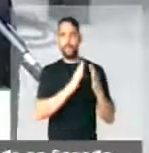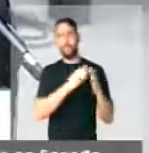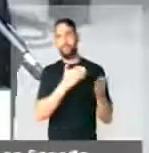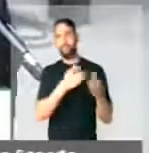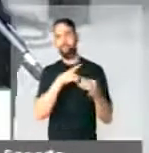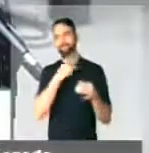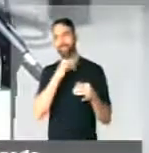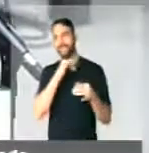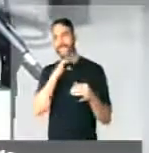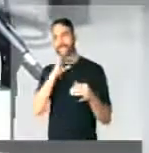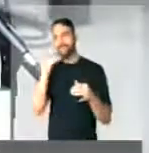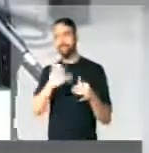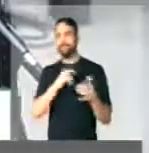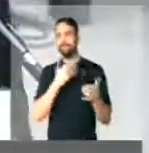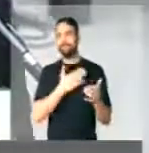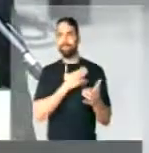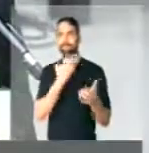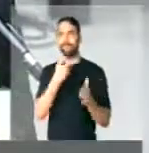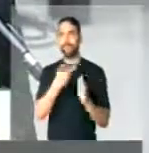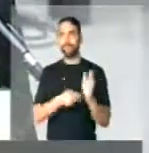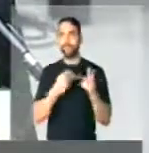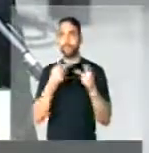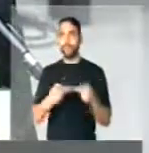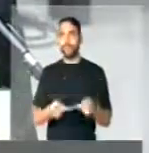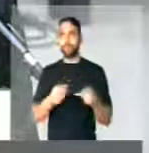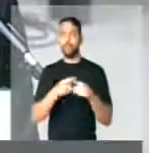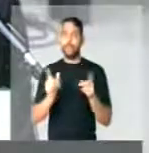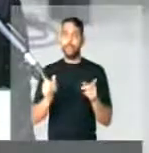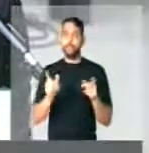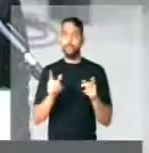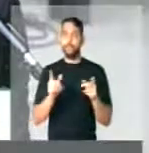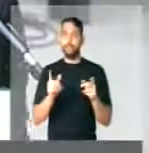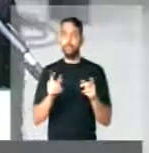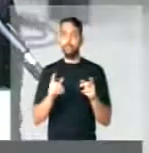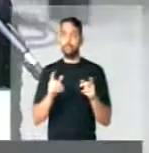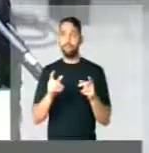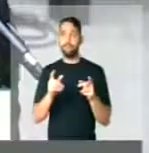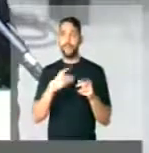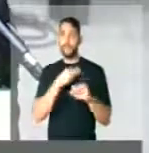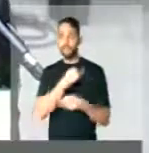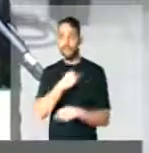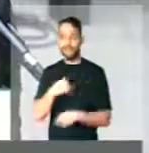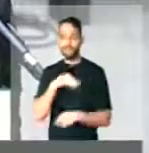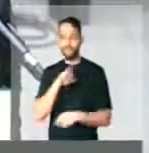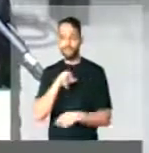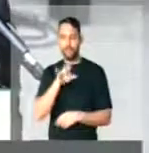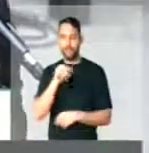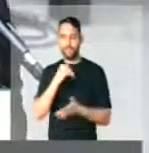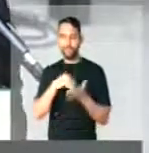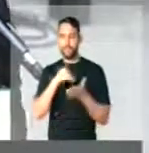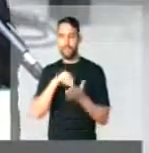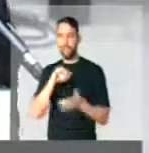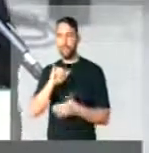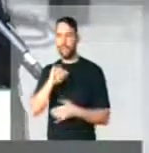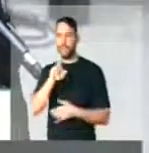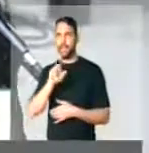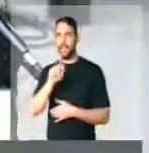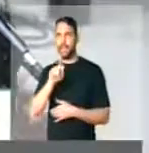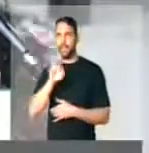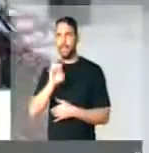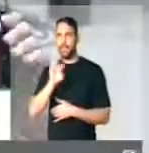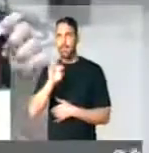aí inviabiliza o projeto. Mas o ministro Bruno, a secretária Henriqueta,